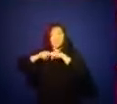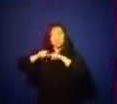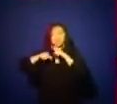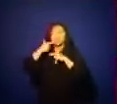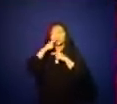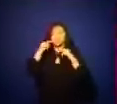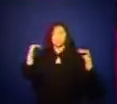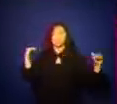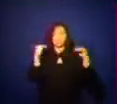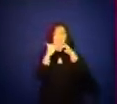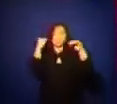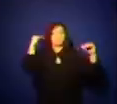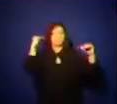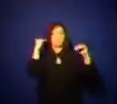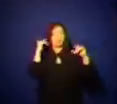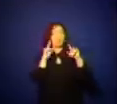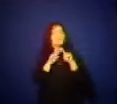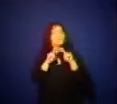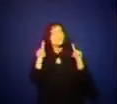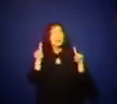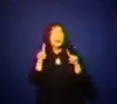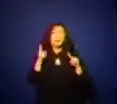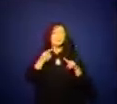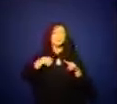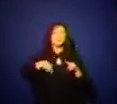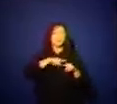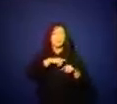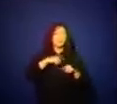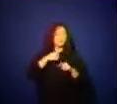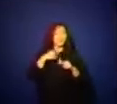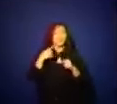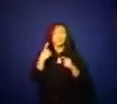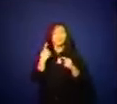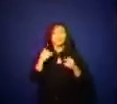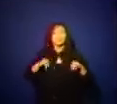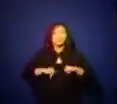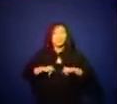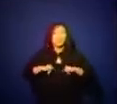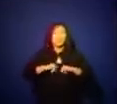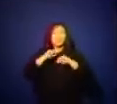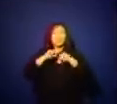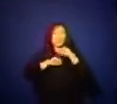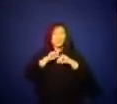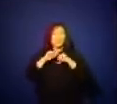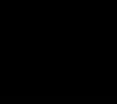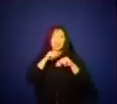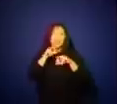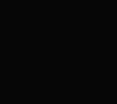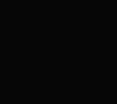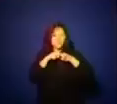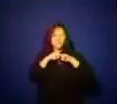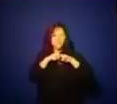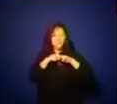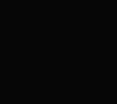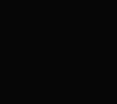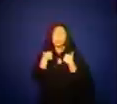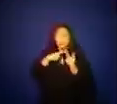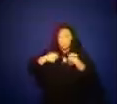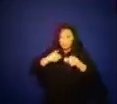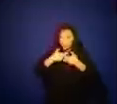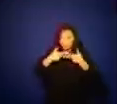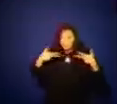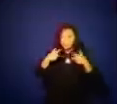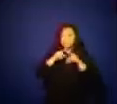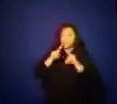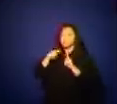certinho então no final das contas nós temos nós tivemos um deslocamento muito grande na demanda de bens no Estados Unidos é mais fácil